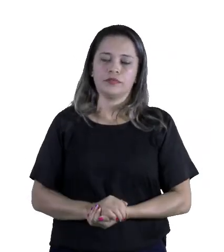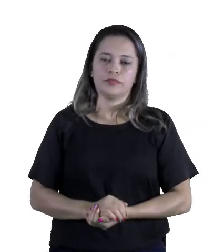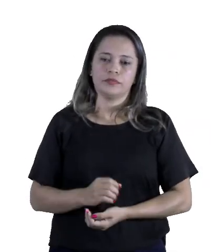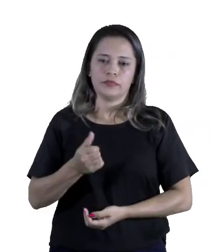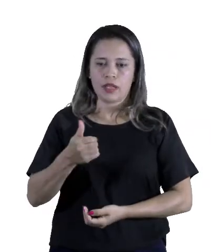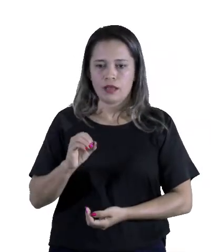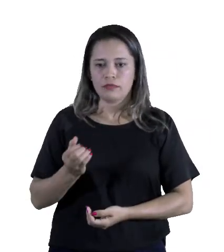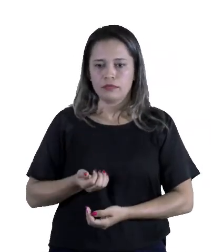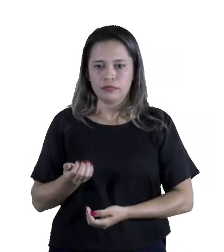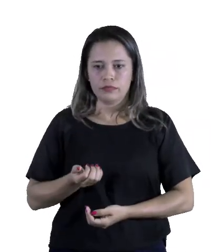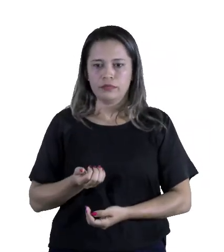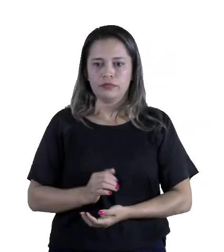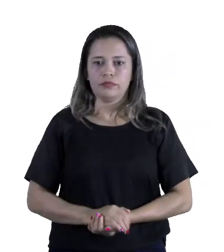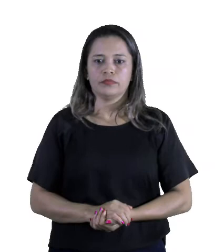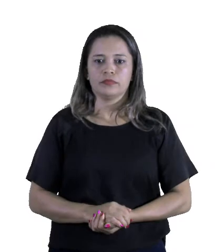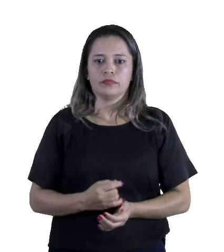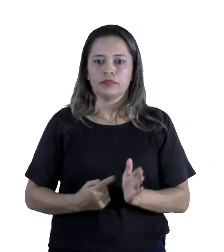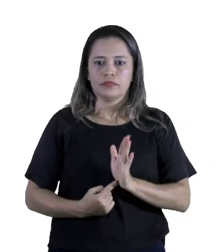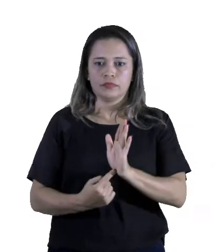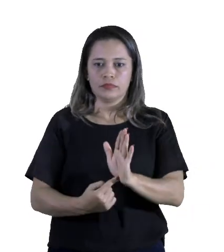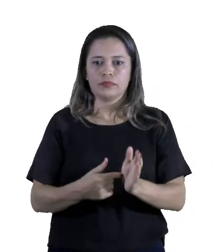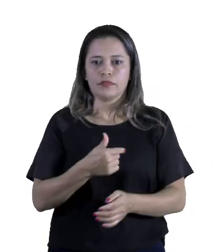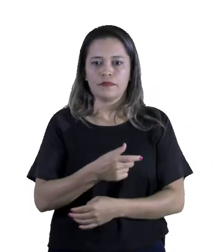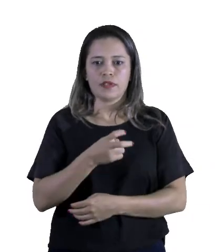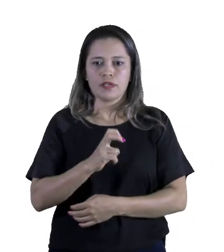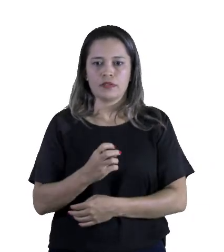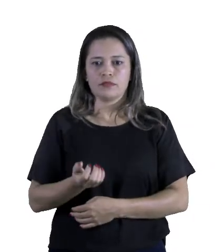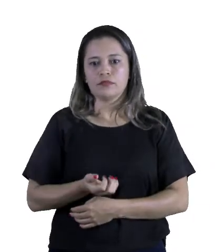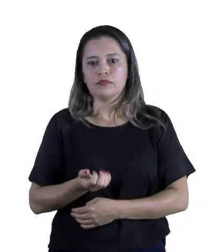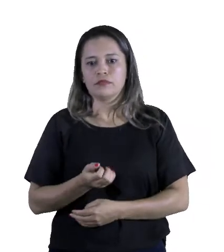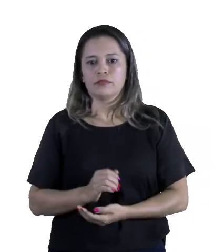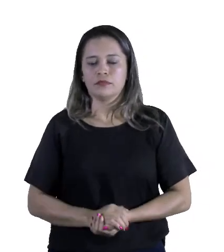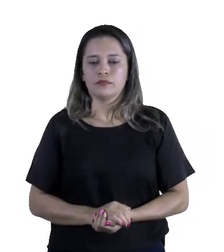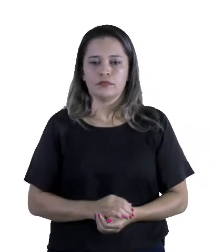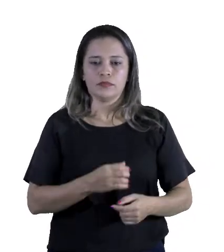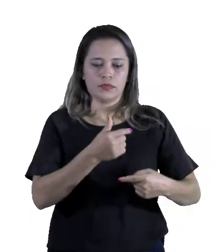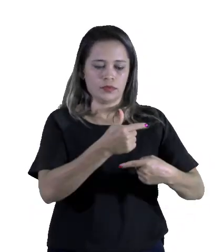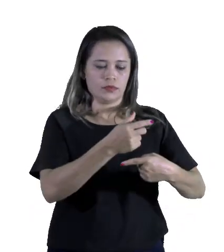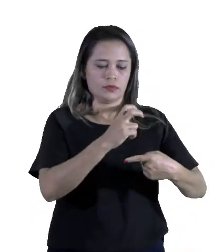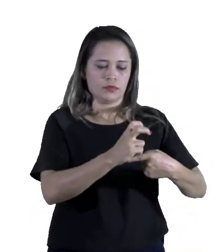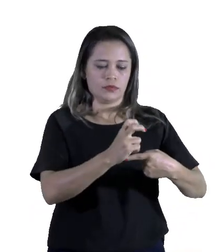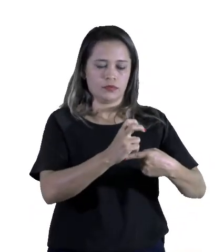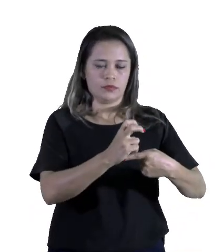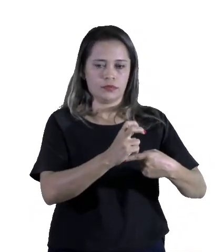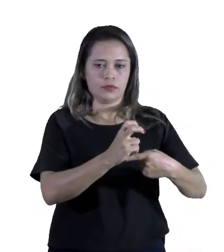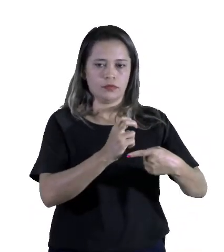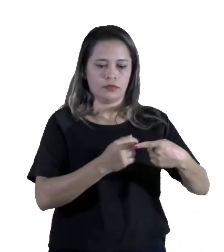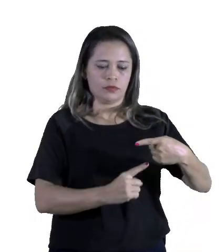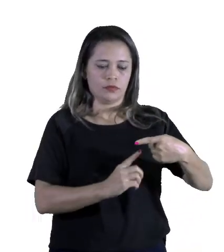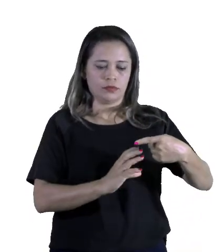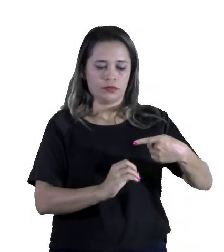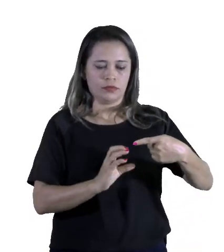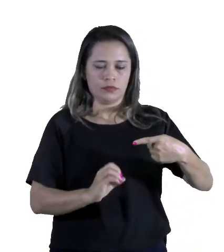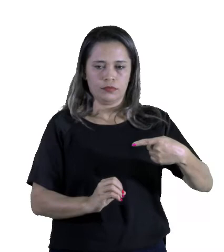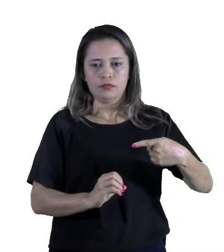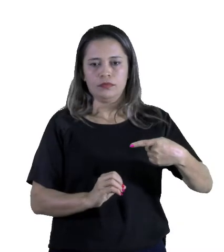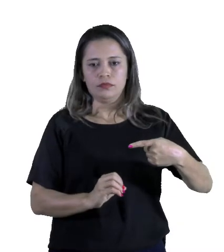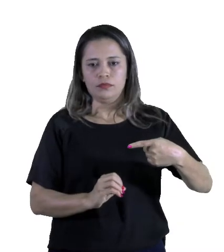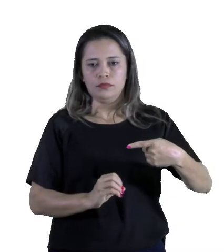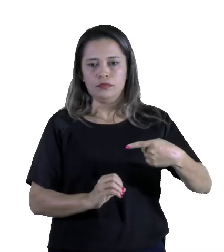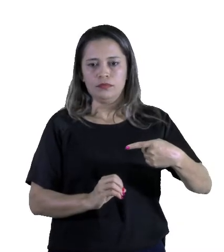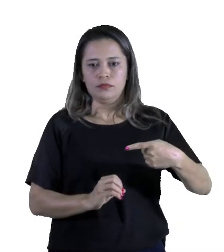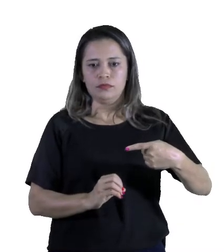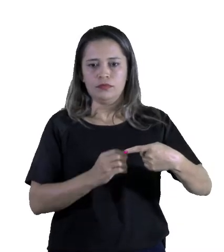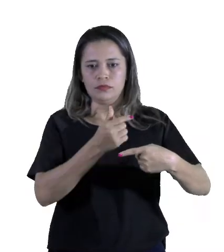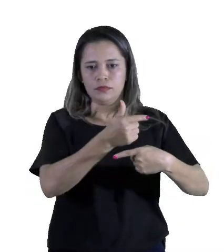centavos. Vem aí a moeda de 25 centavos, que é 25 partes de 100, né? Nós temos